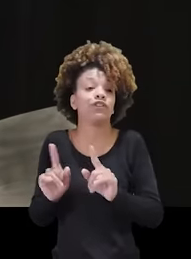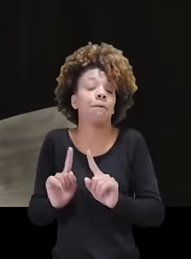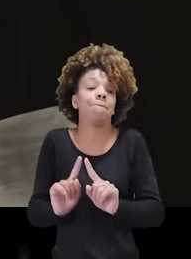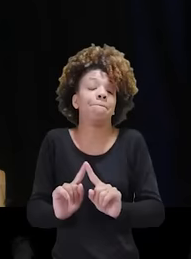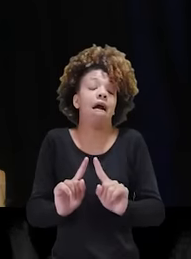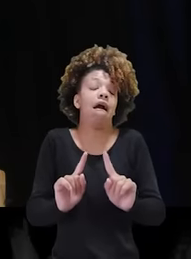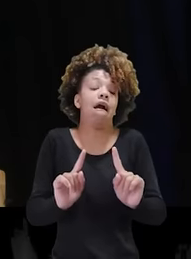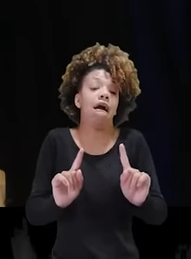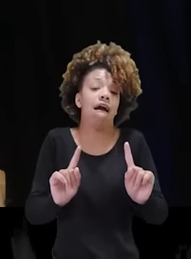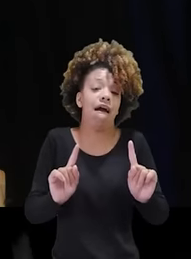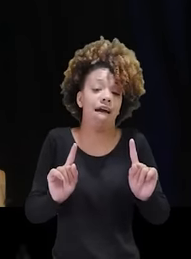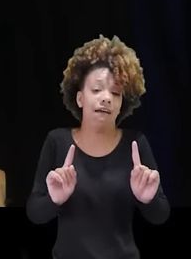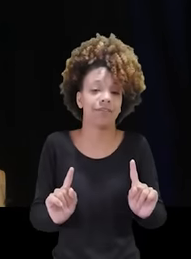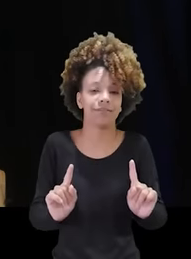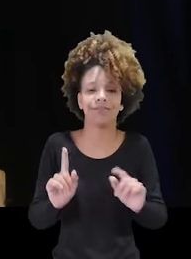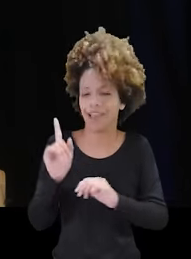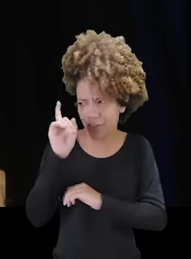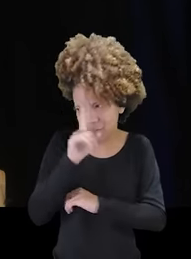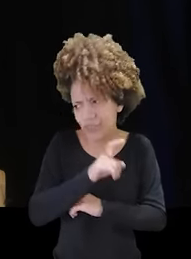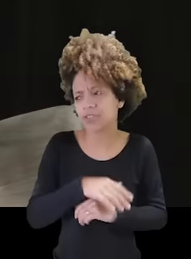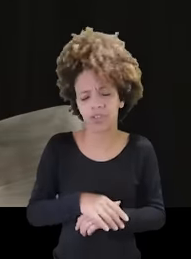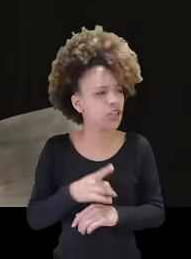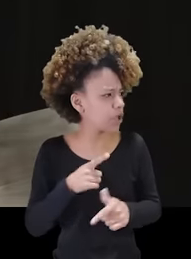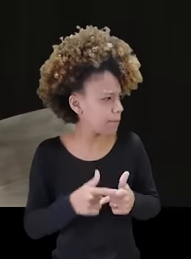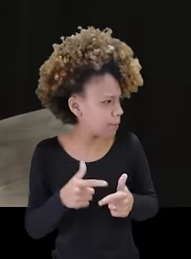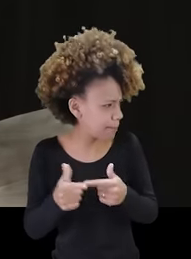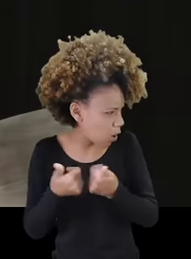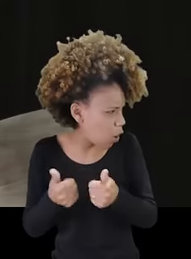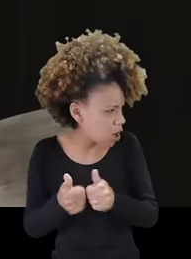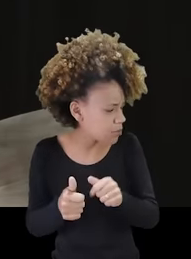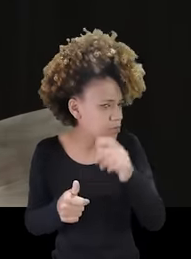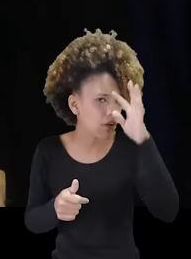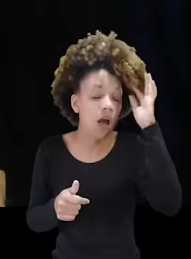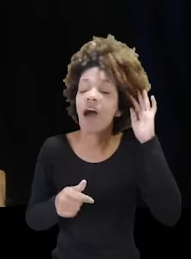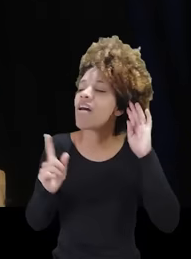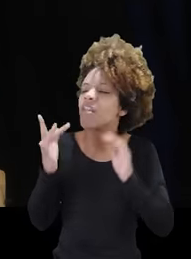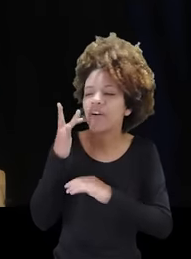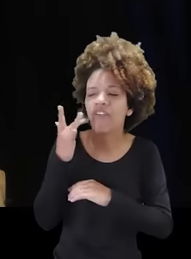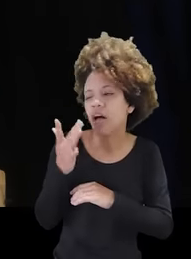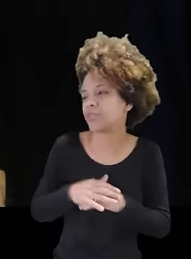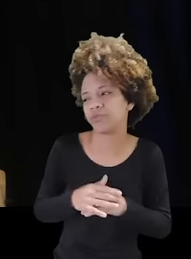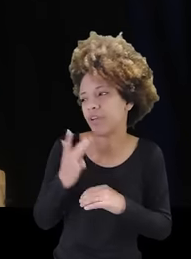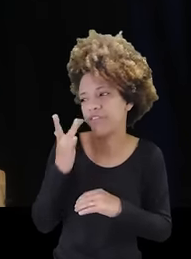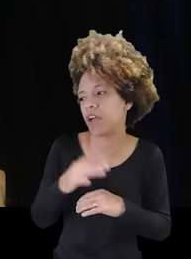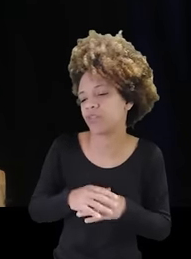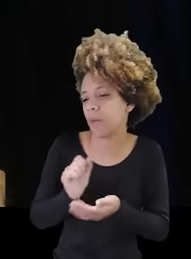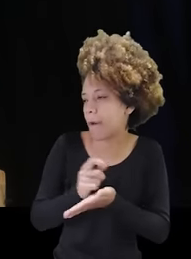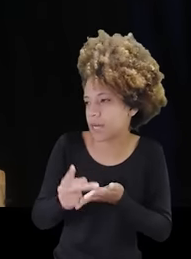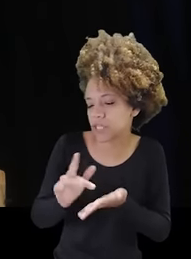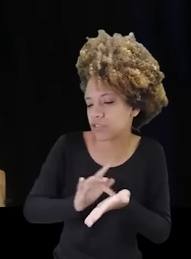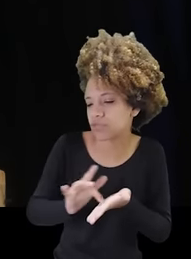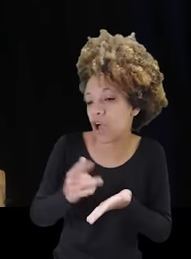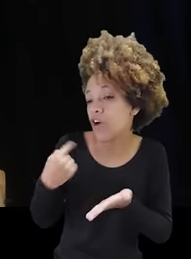mas é meio difícil assim você tinha problema para pegar ônibus essas coisas isso aí é vai no